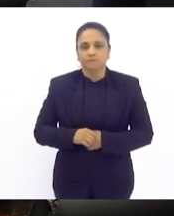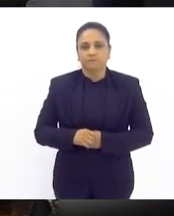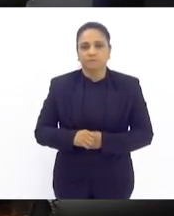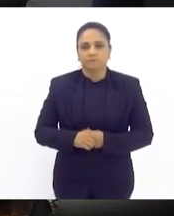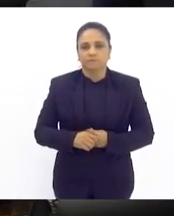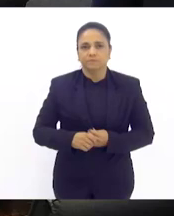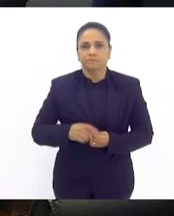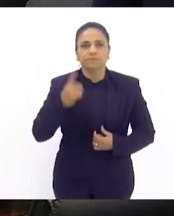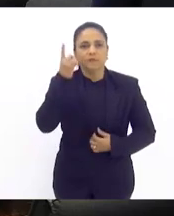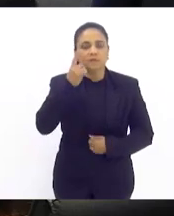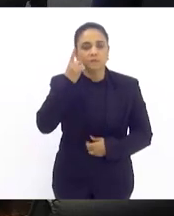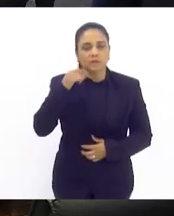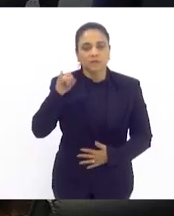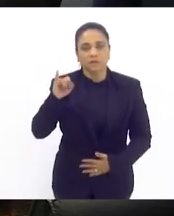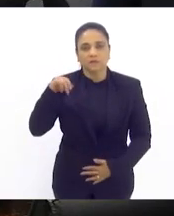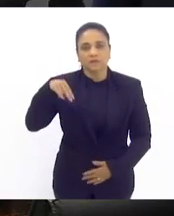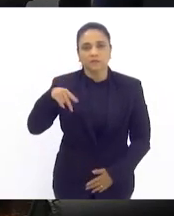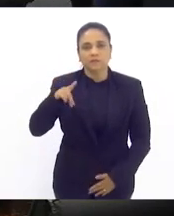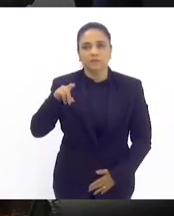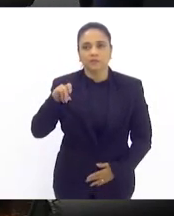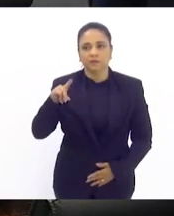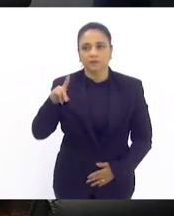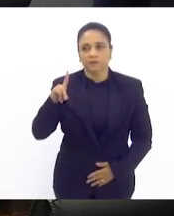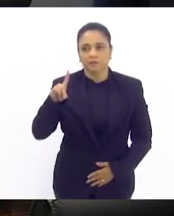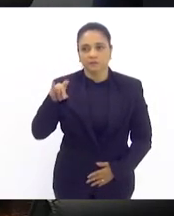deputada índia você